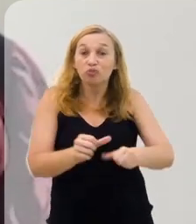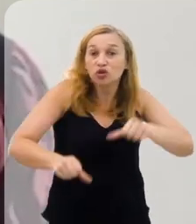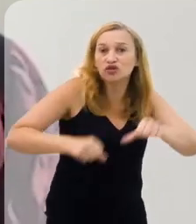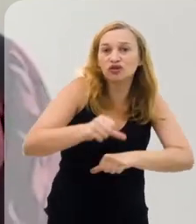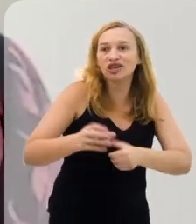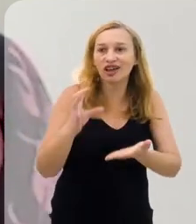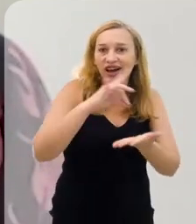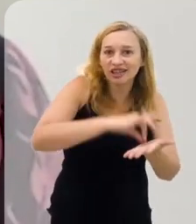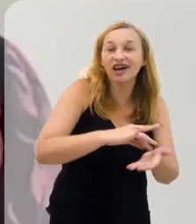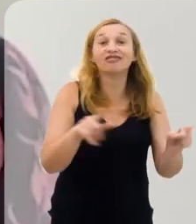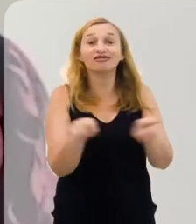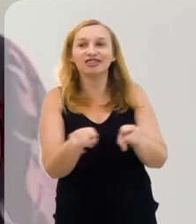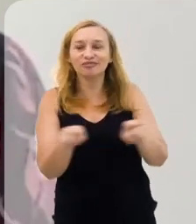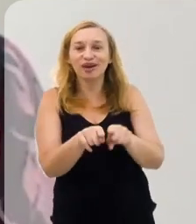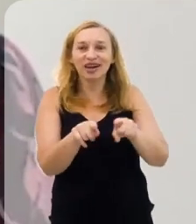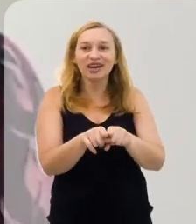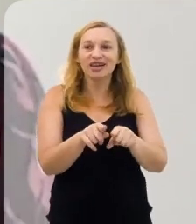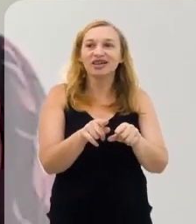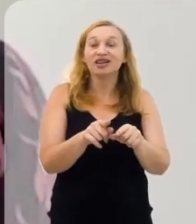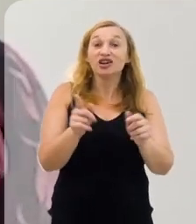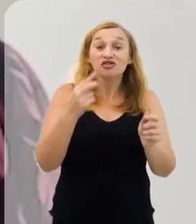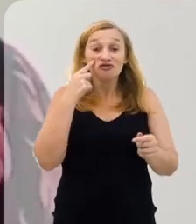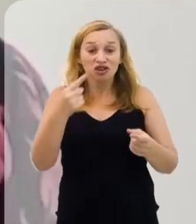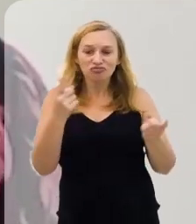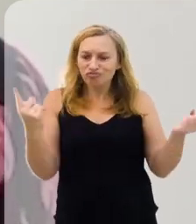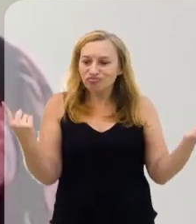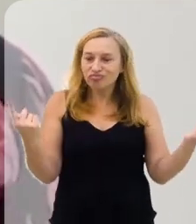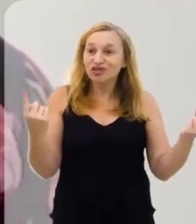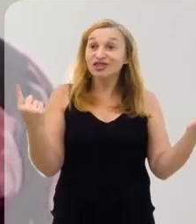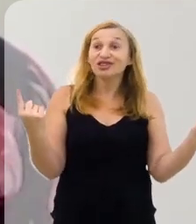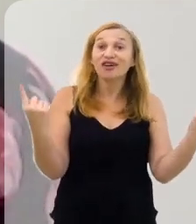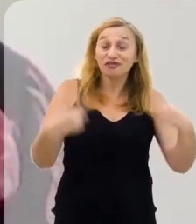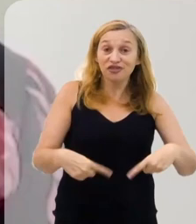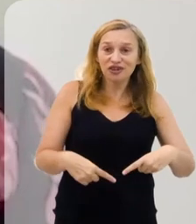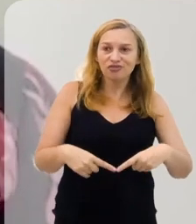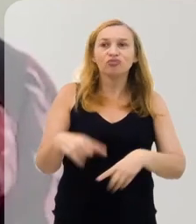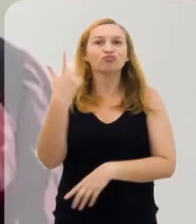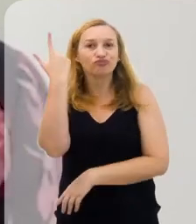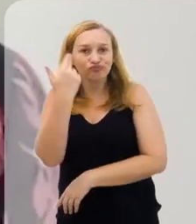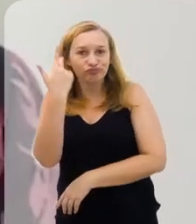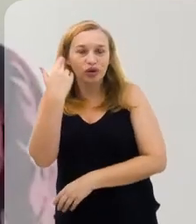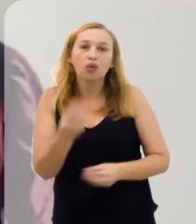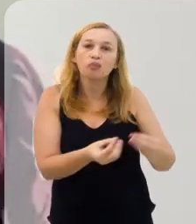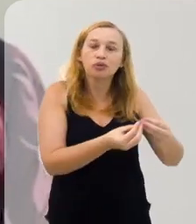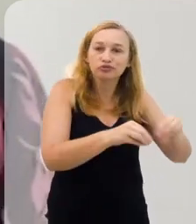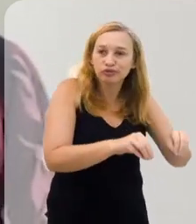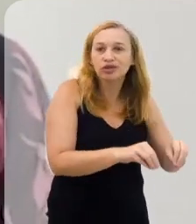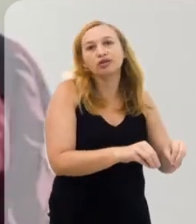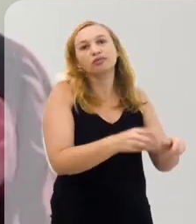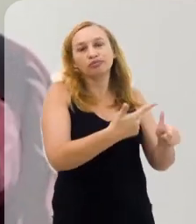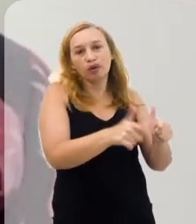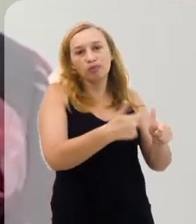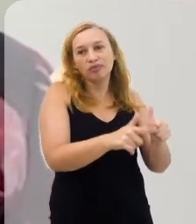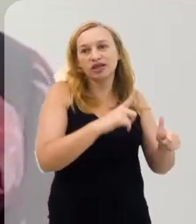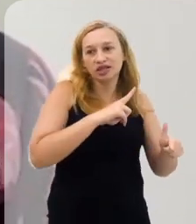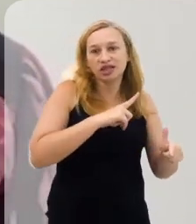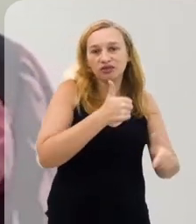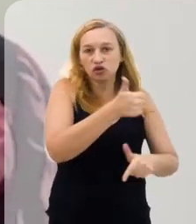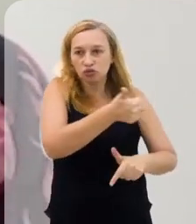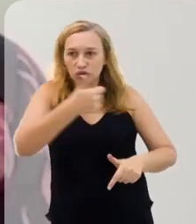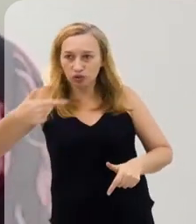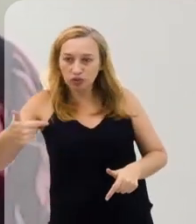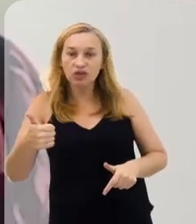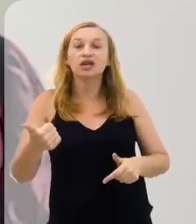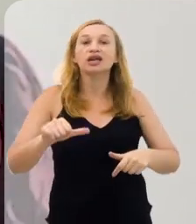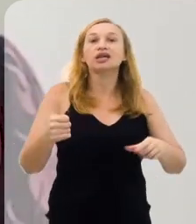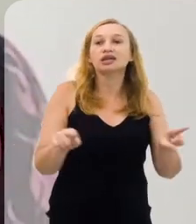juntas, modificando aí realidades e também respondendo aos desafios naturais, né, do desastre de 2011, e a Cristiane contando um pouco